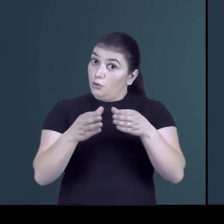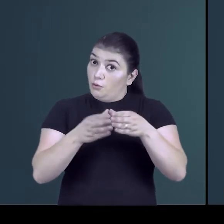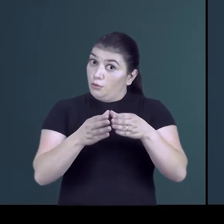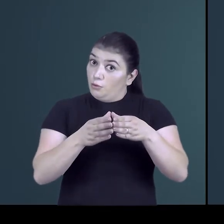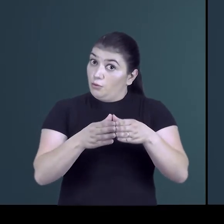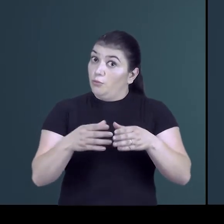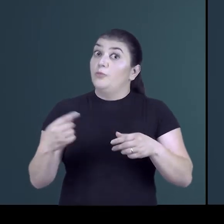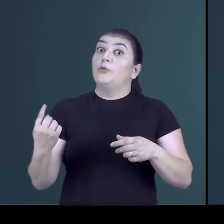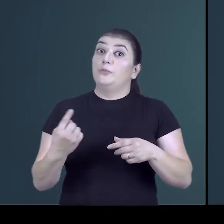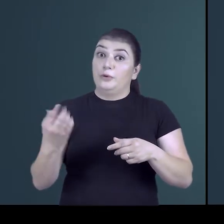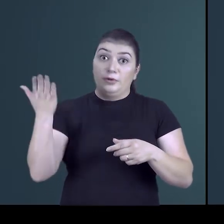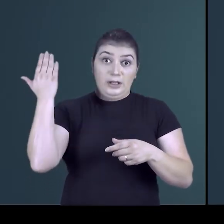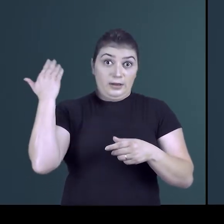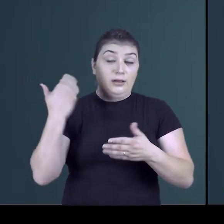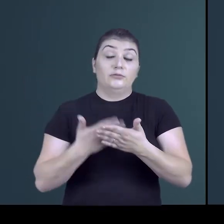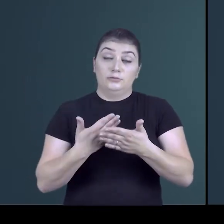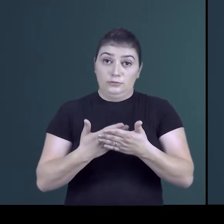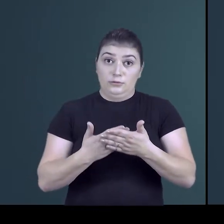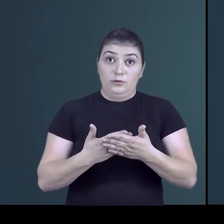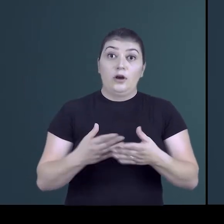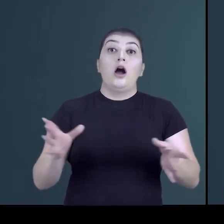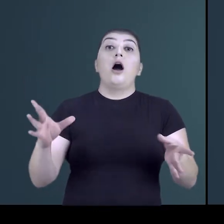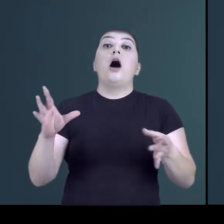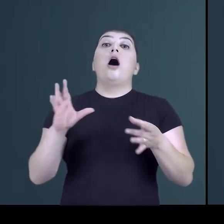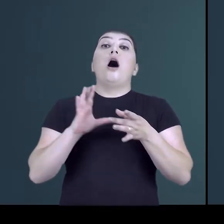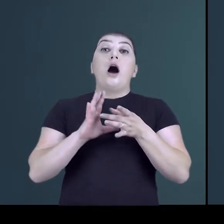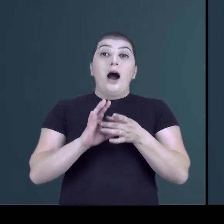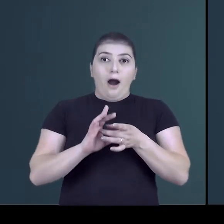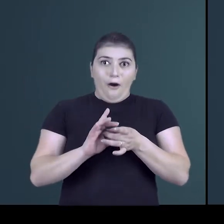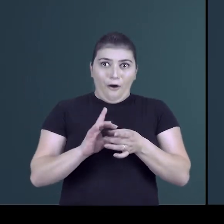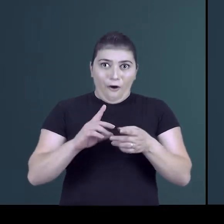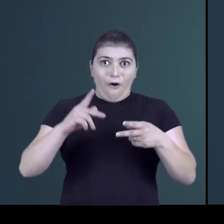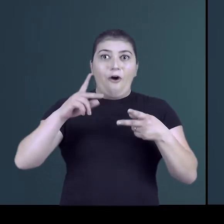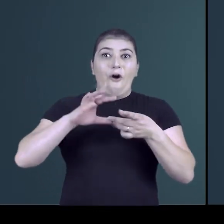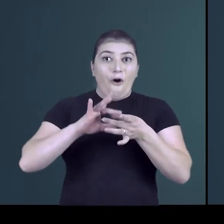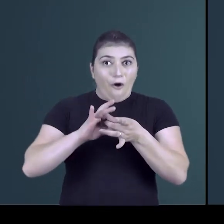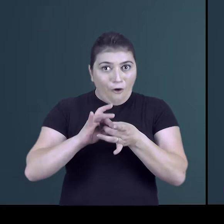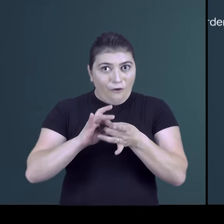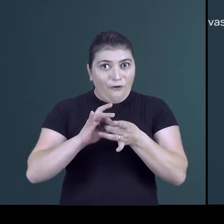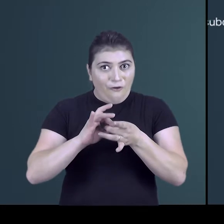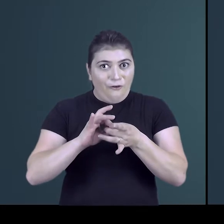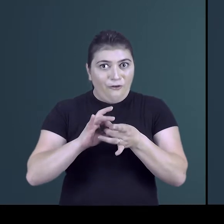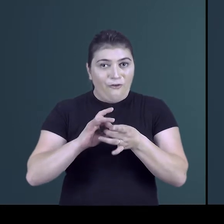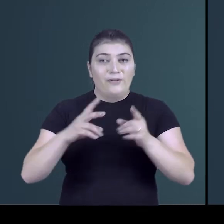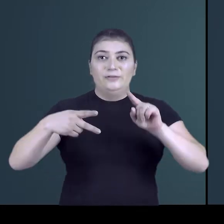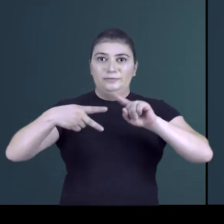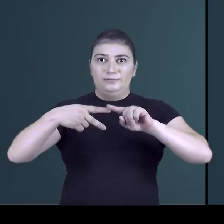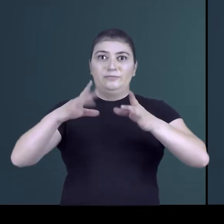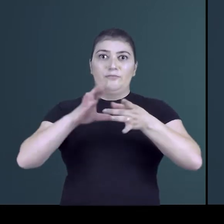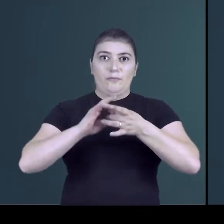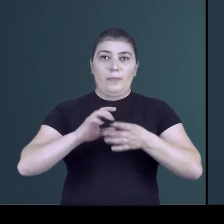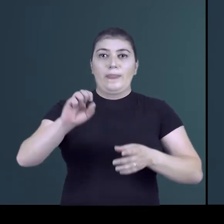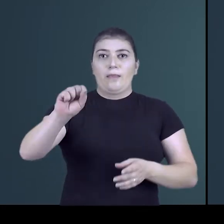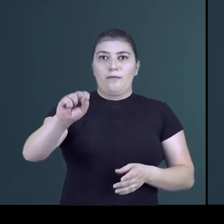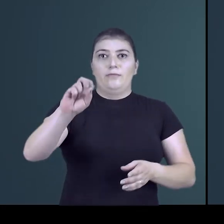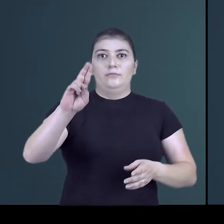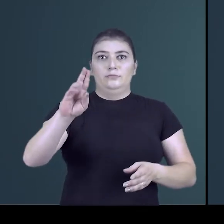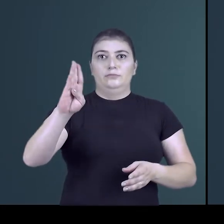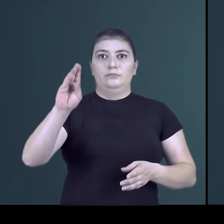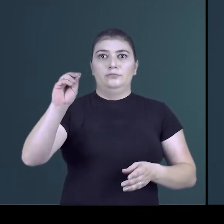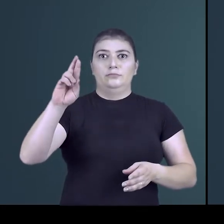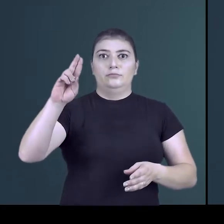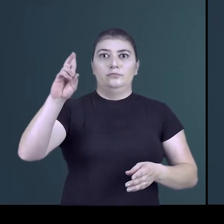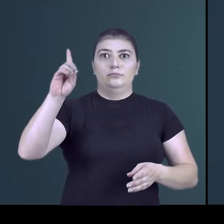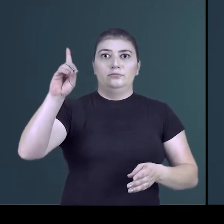na primeira unidade, são as conjunções. Aqui nós falamos dos dois tipos, as conjunções